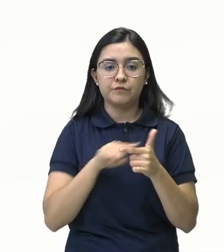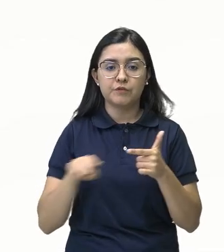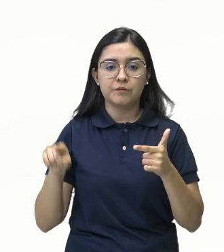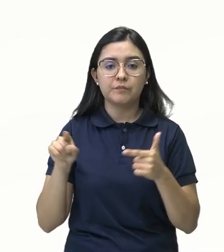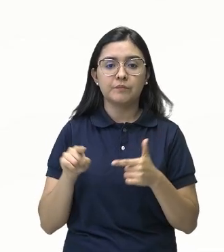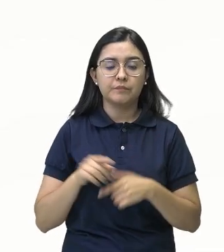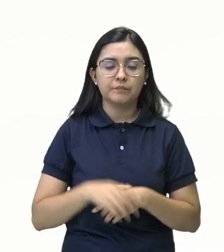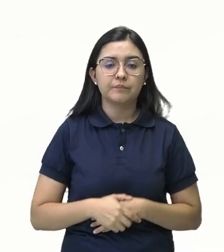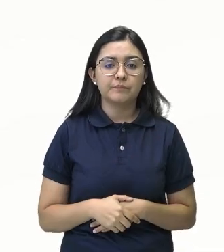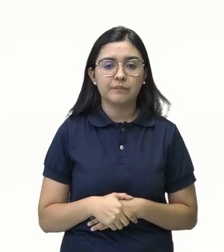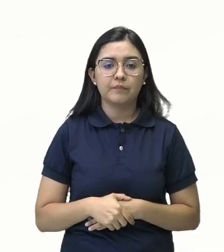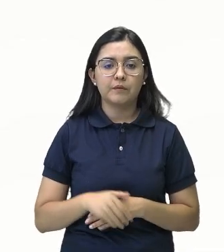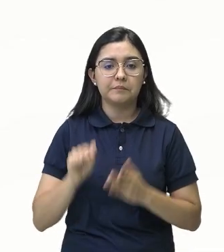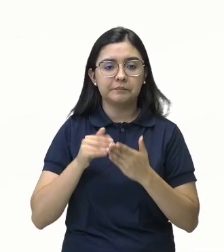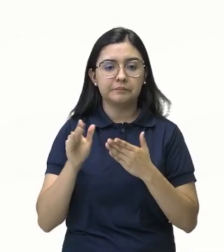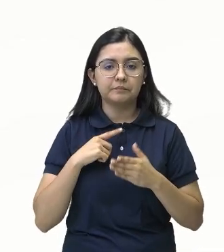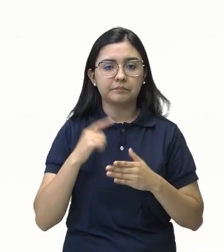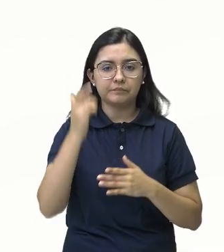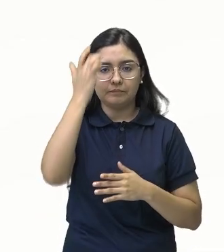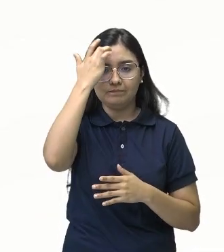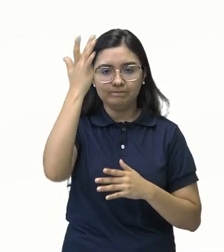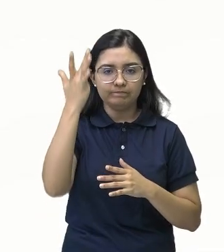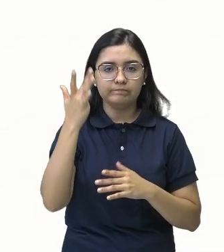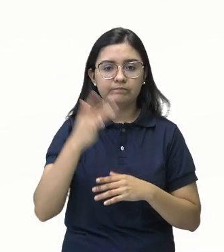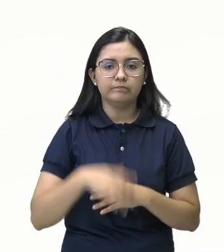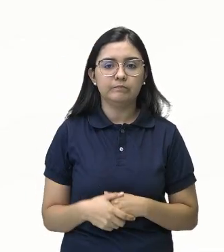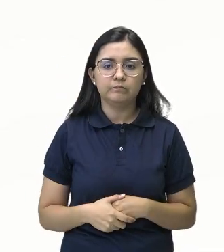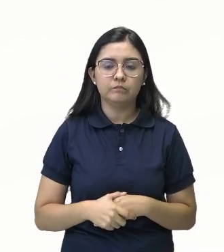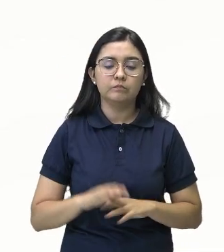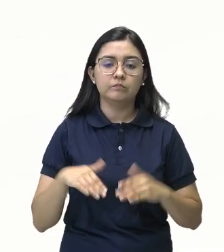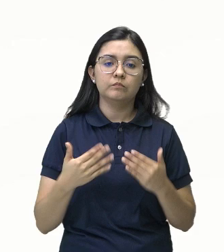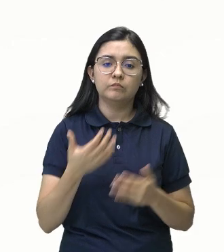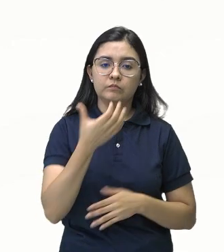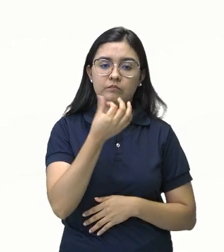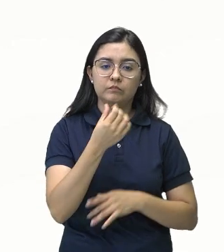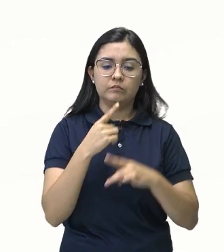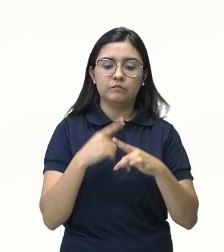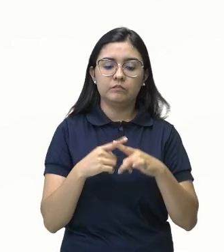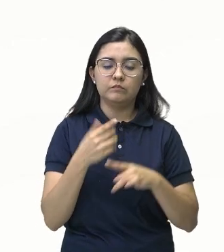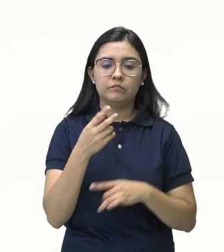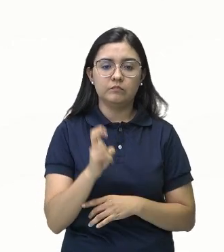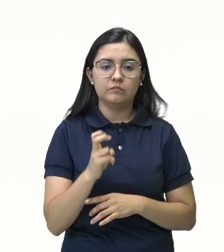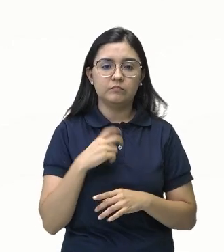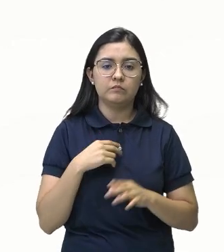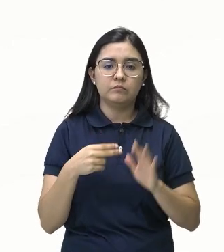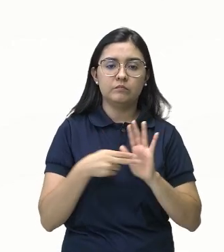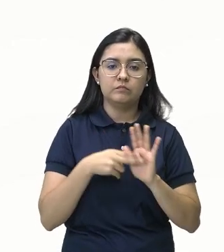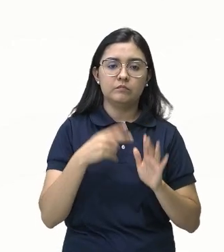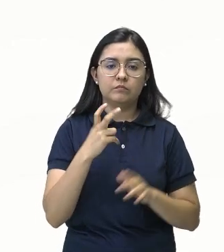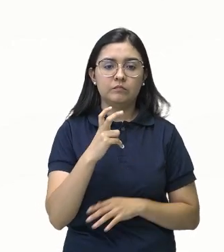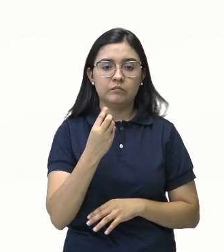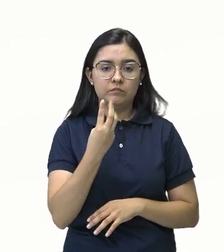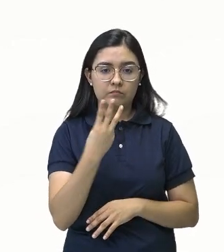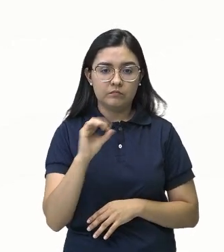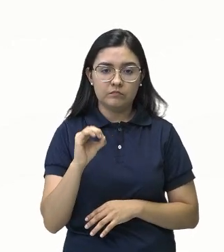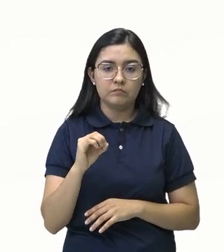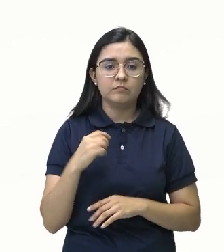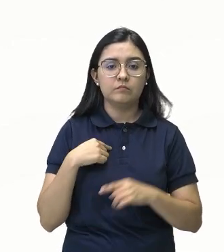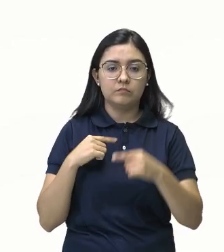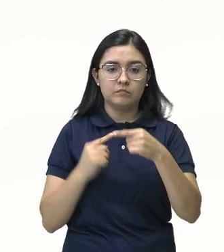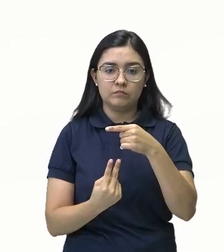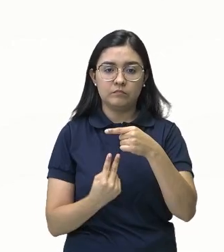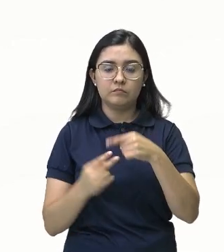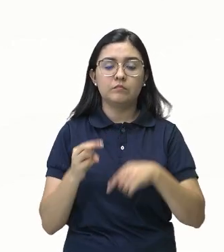divisãozinha para facilitar a minha vida. Então, 6 vezes 5, 30, e aí sobrou o 2 aqui